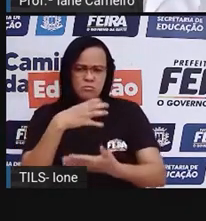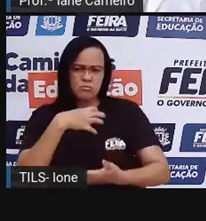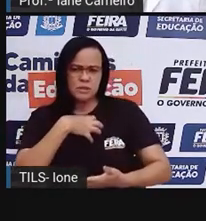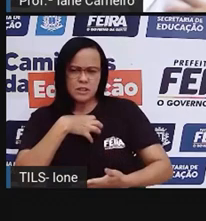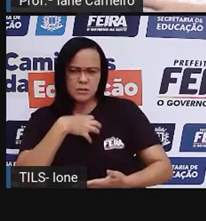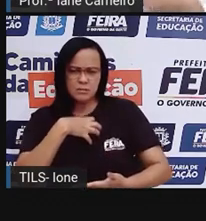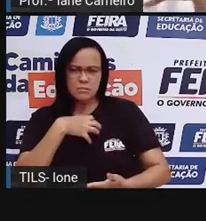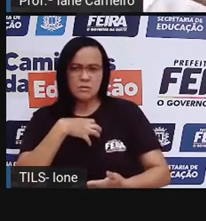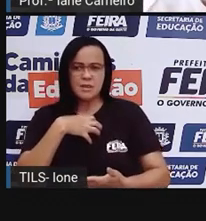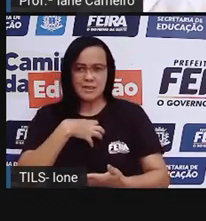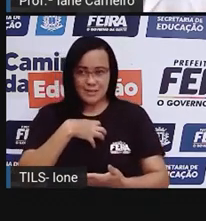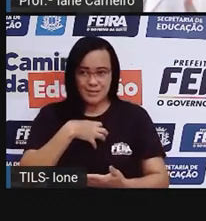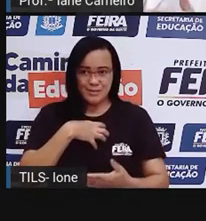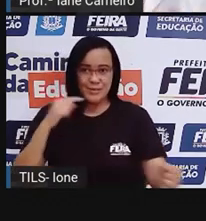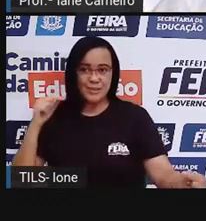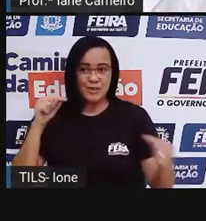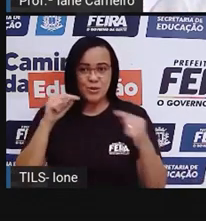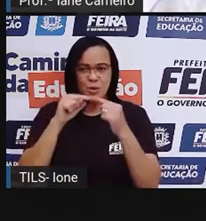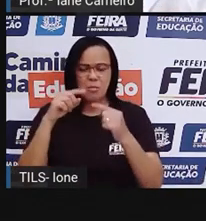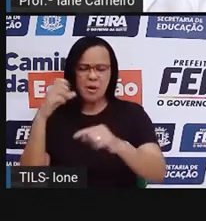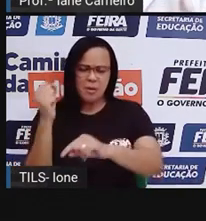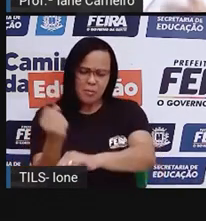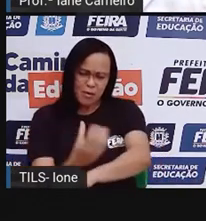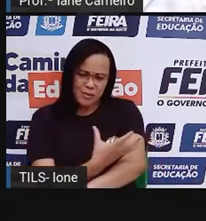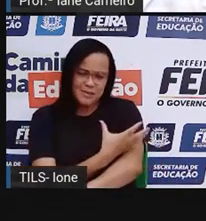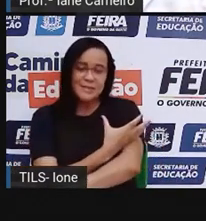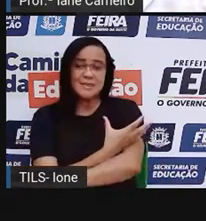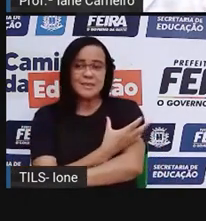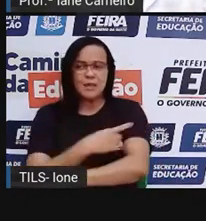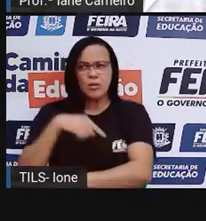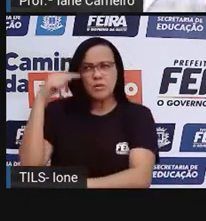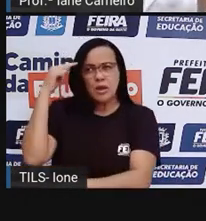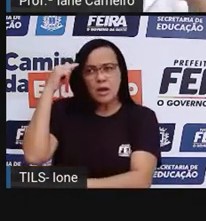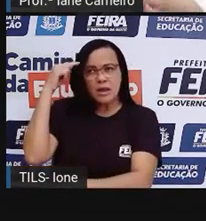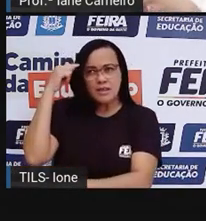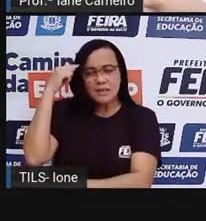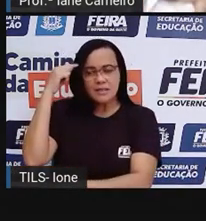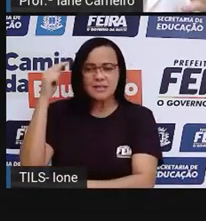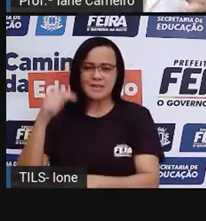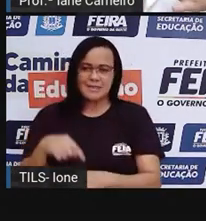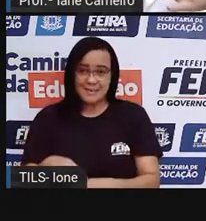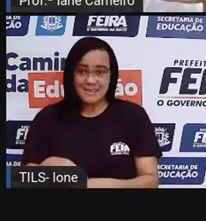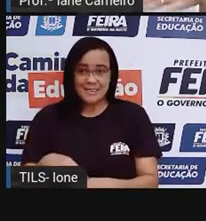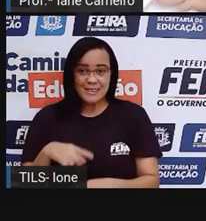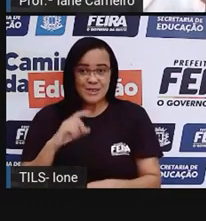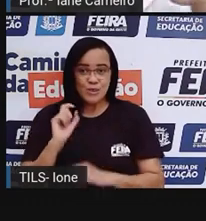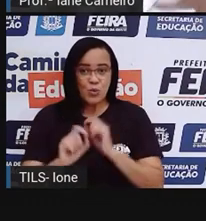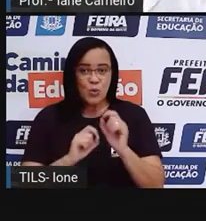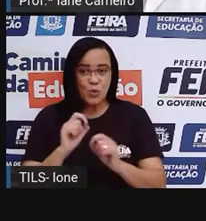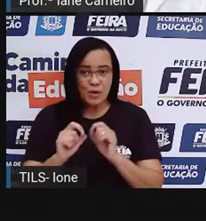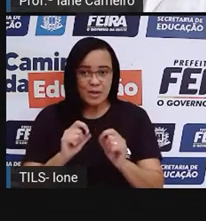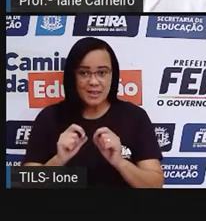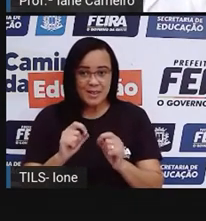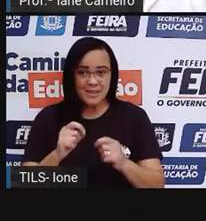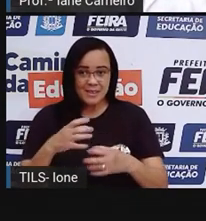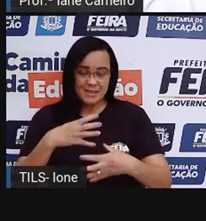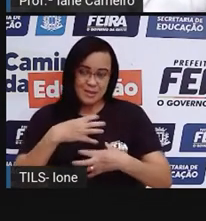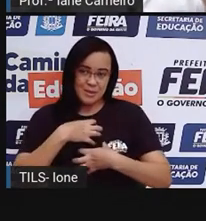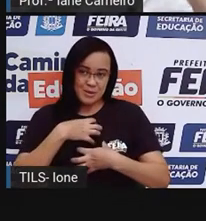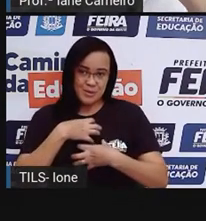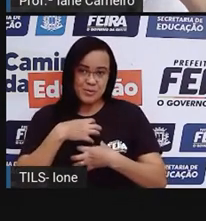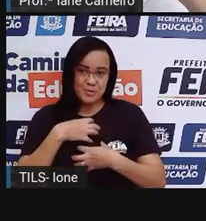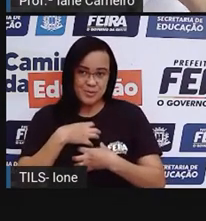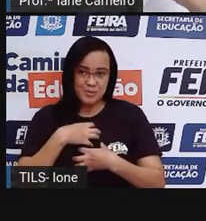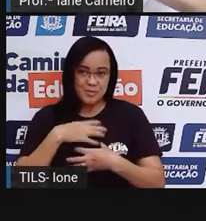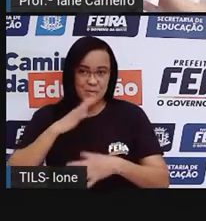que estão, fazem parte da nossa emoção. E a razão, né, é o que nossas emoções não estão ali interferindo. A